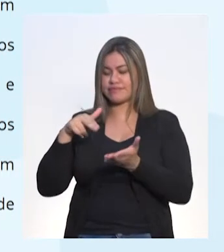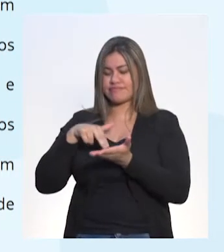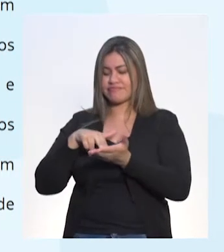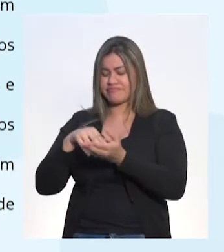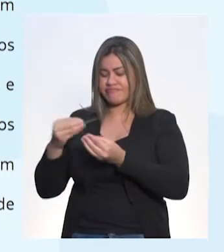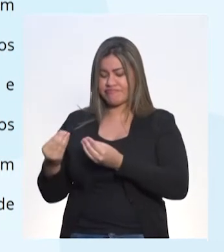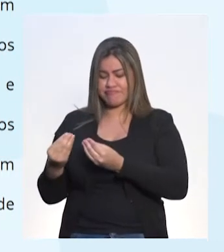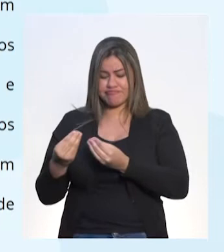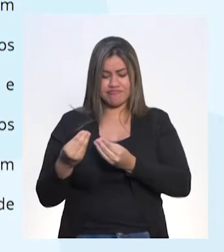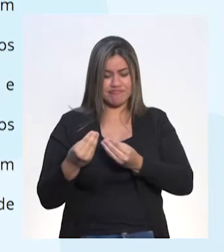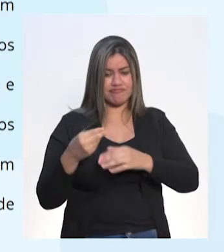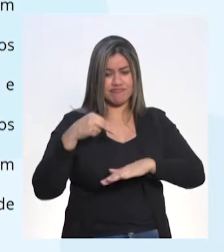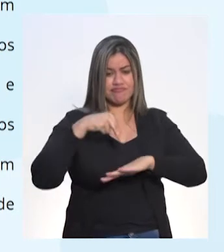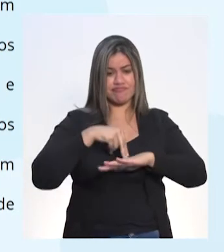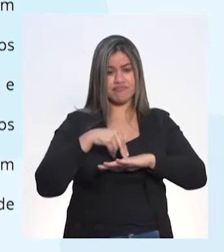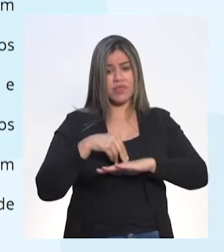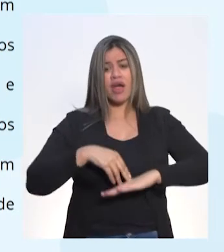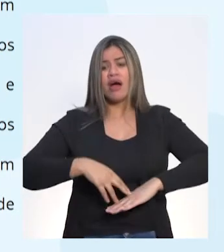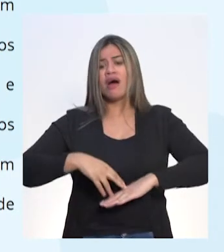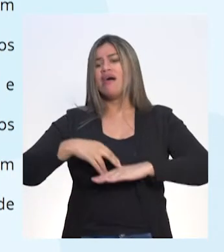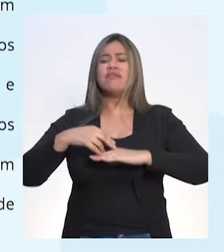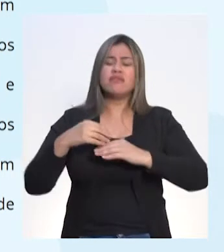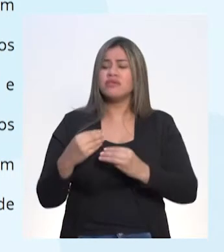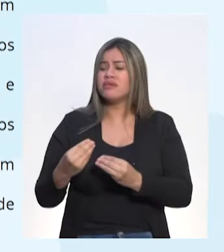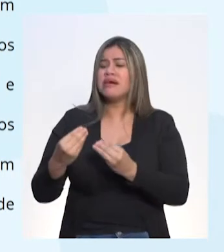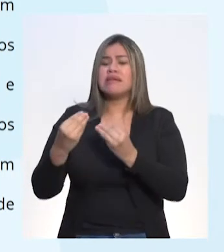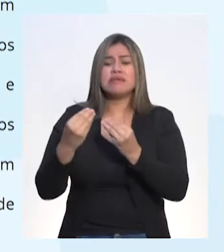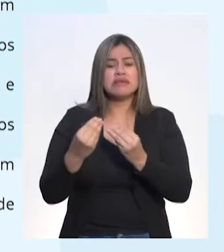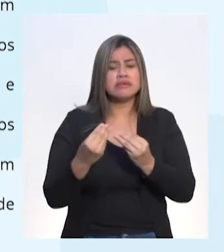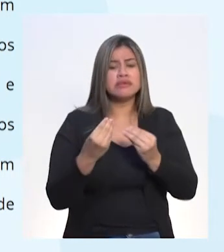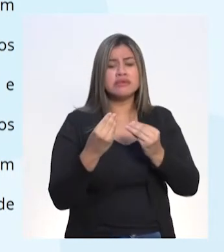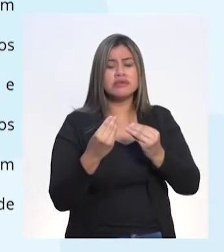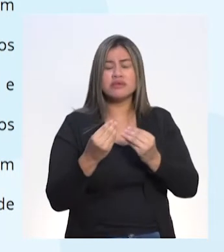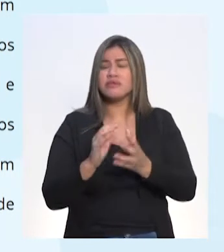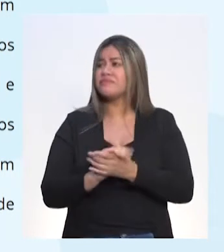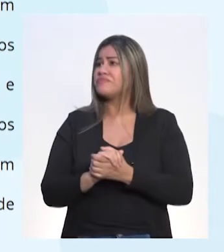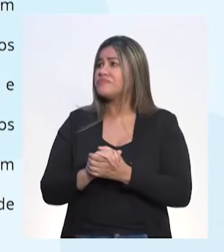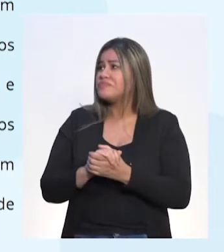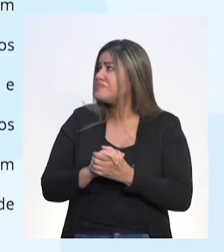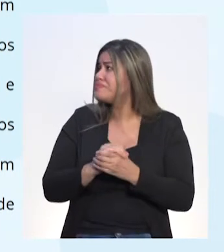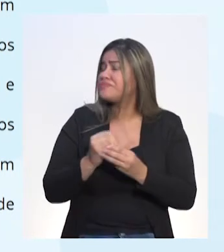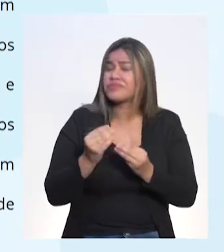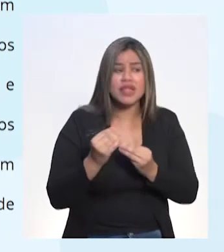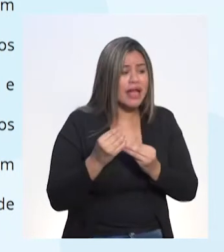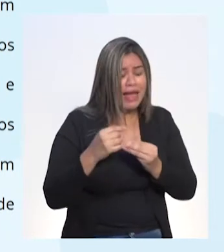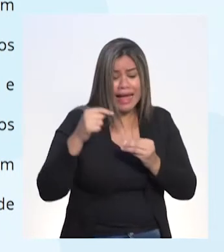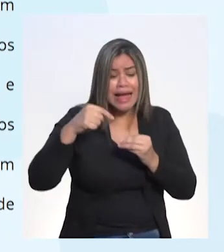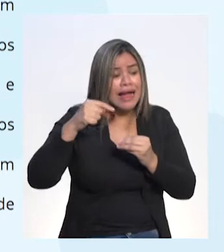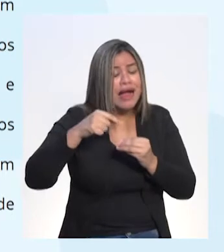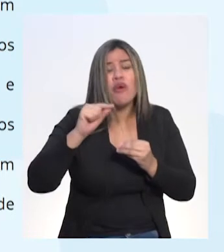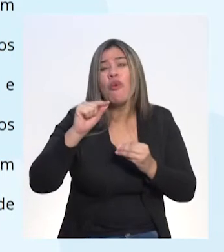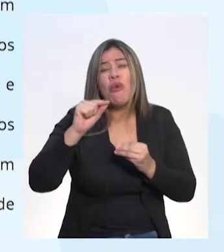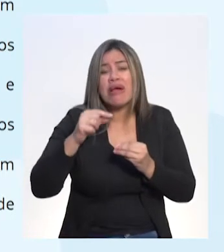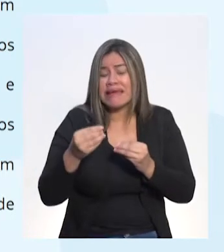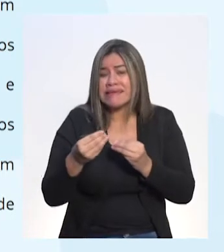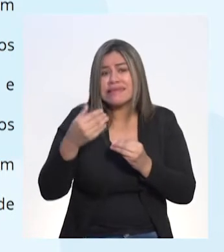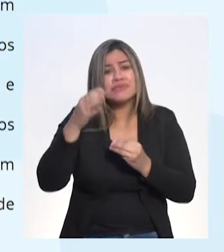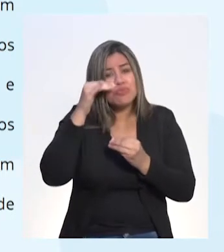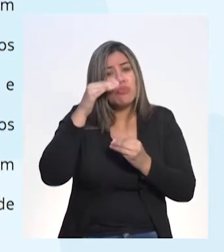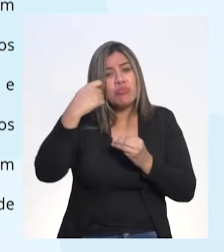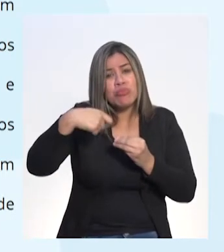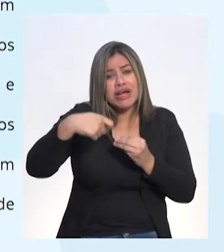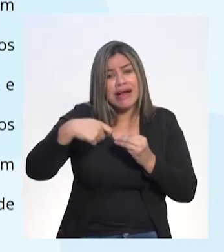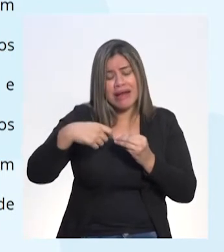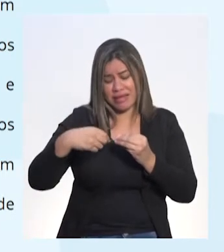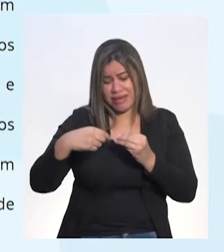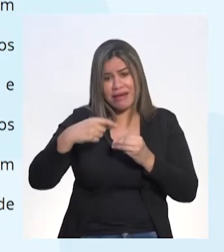centro do cenário, esbaforida, como se temessem ser surpreendidas. Precisamos saber o que está escrito aqui, Suzana. Será que vão